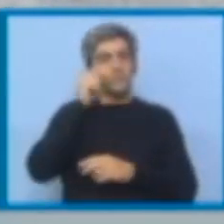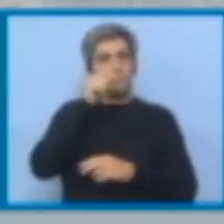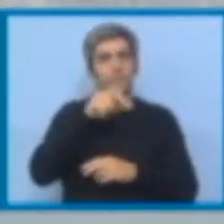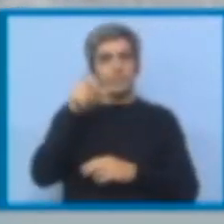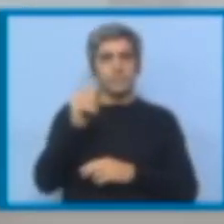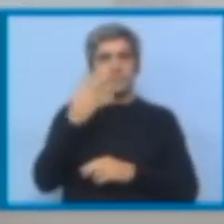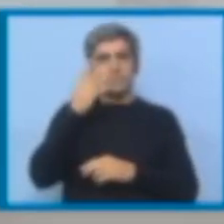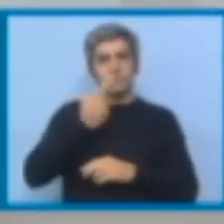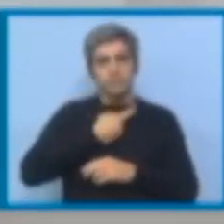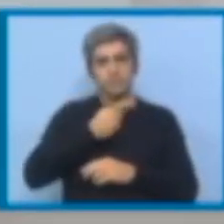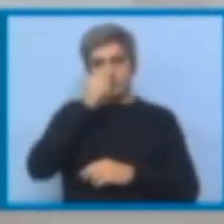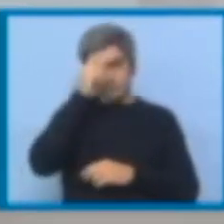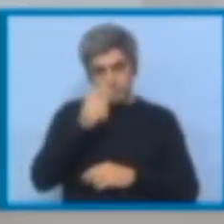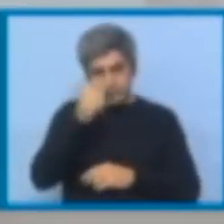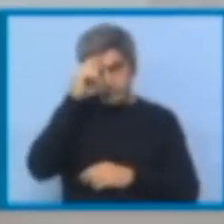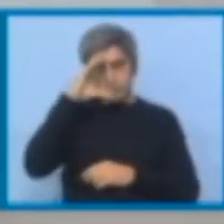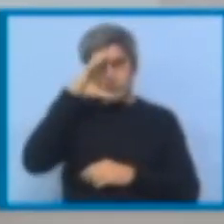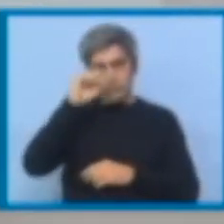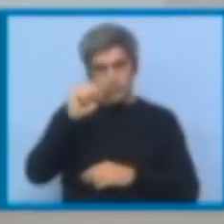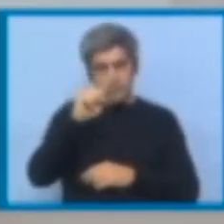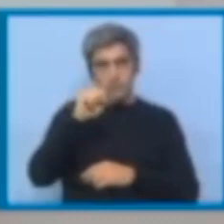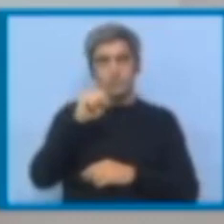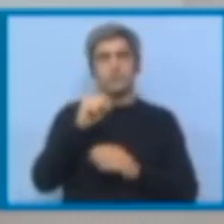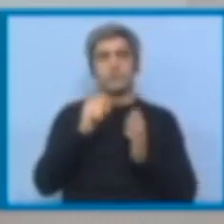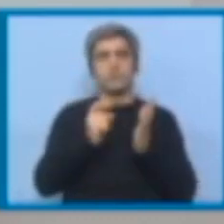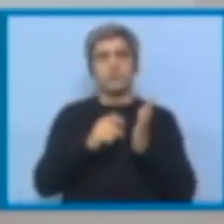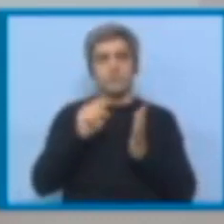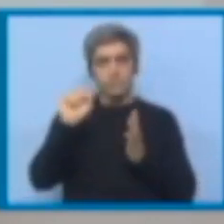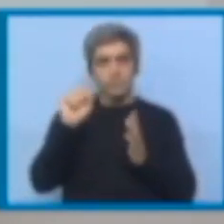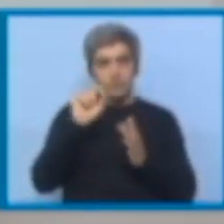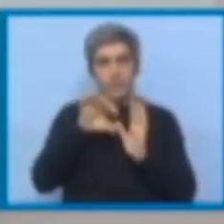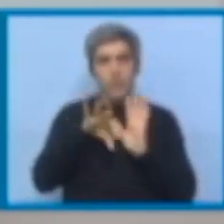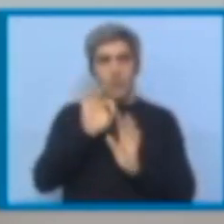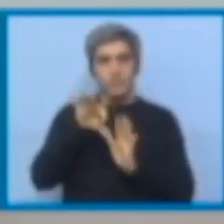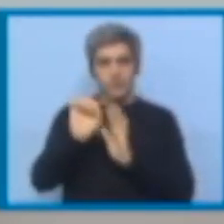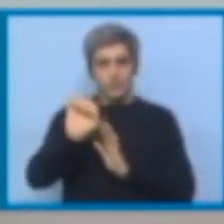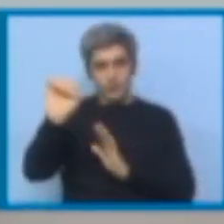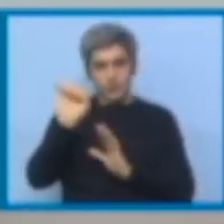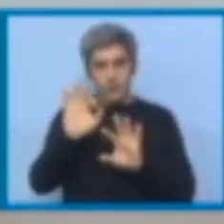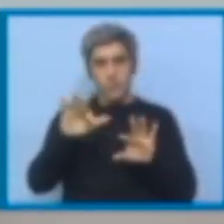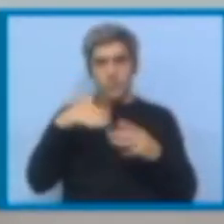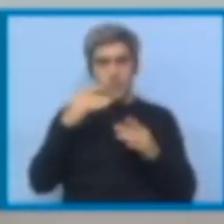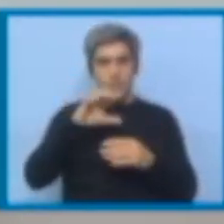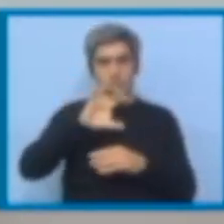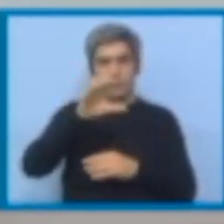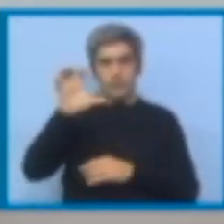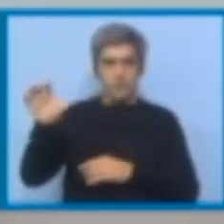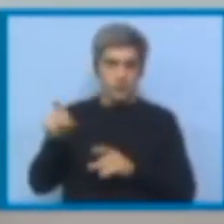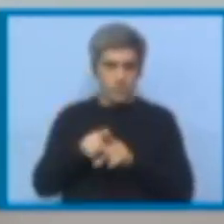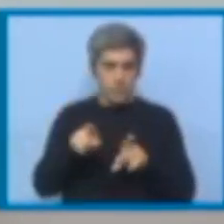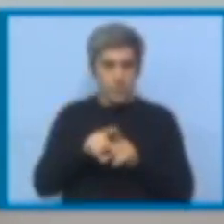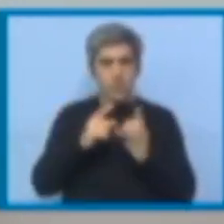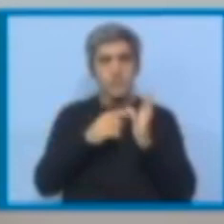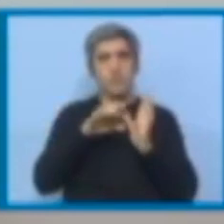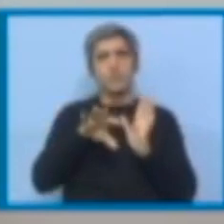primeiro temos que respeitar o Estado, neste caso os Estados Unidos da América, e as suas opções, como em relação a qualquer outro país. Os